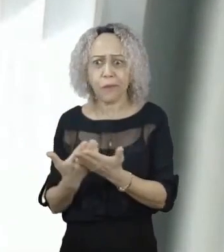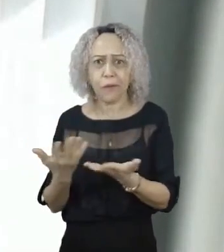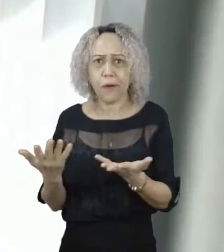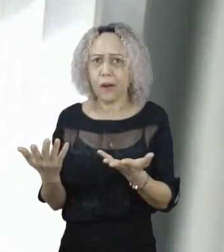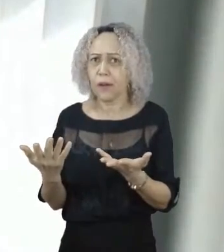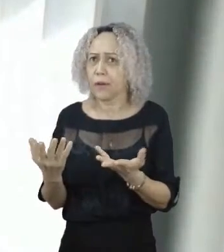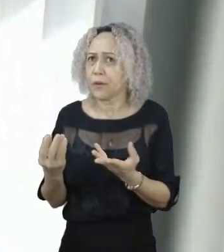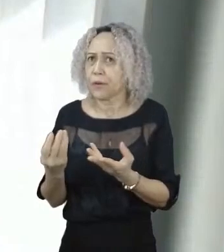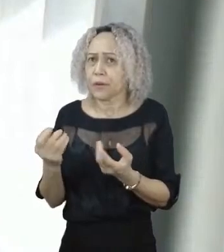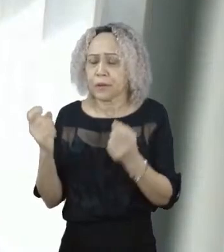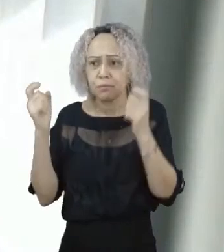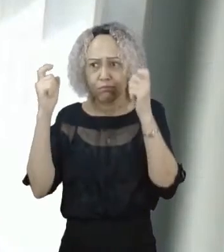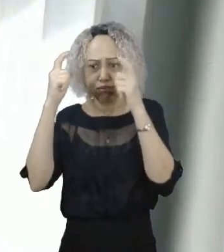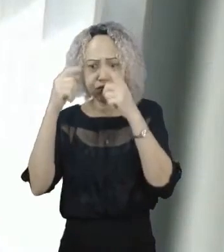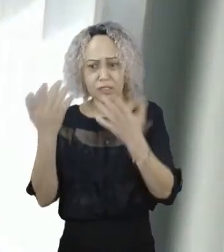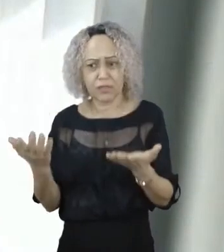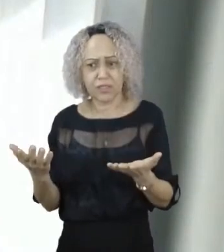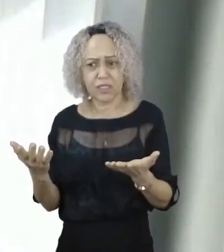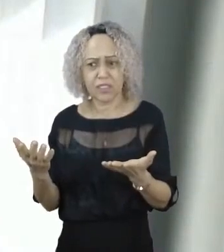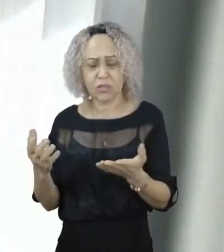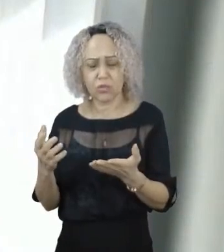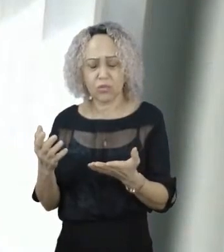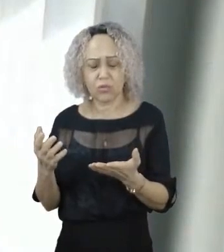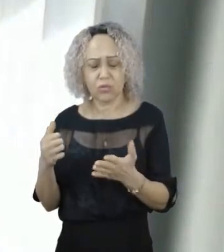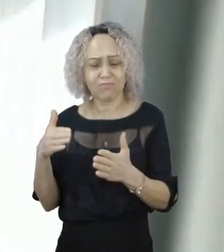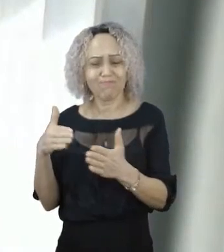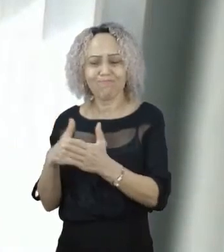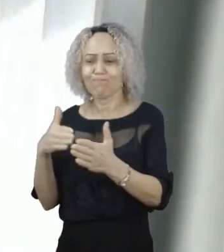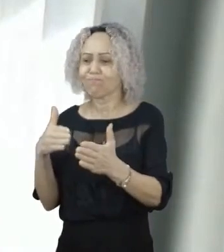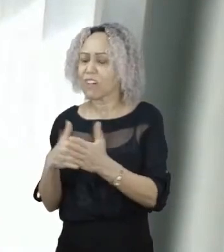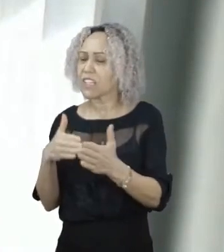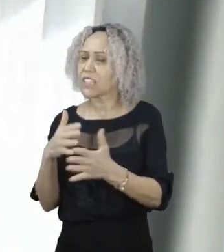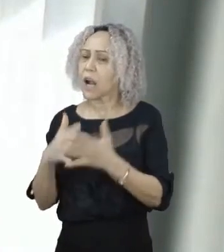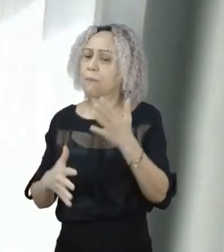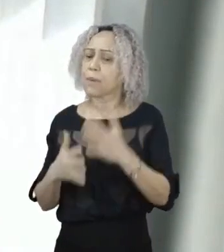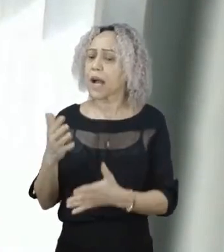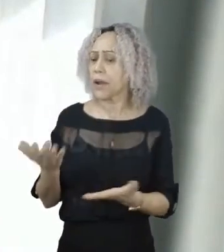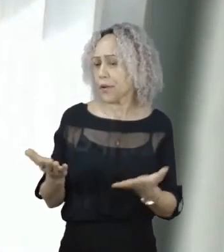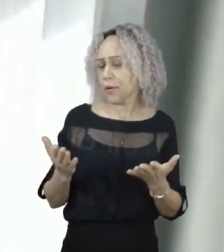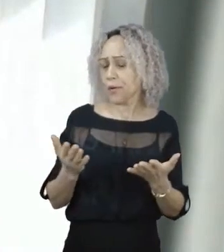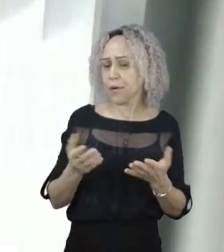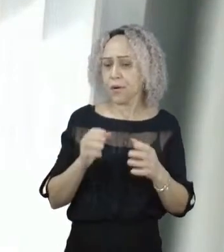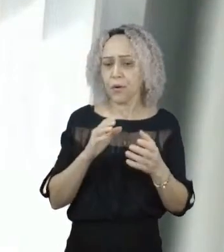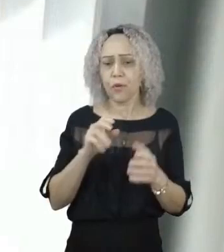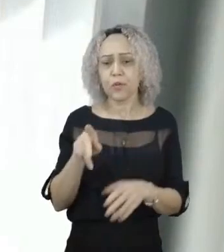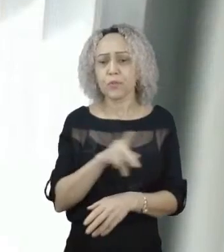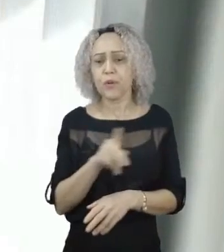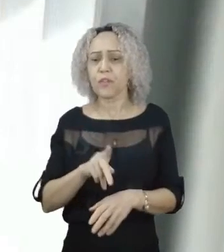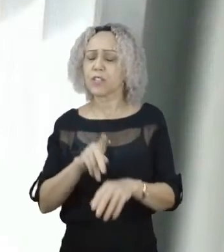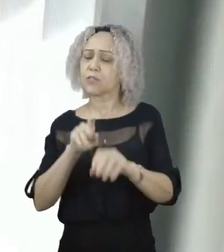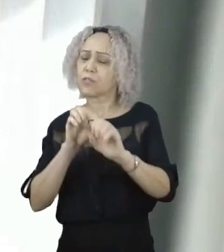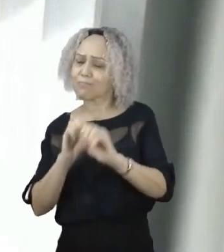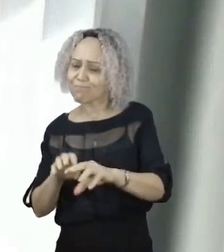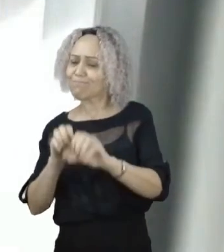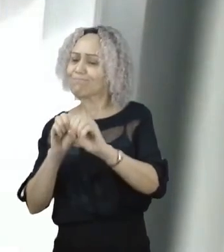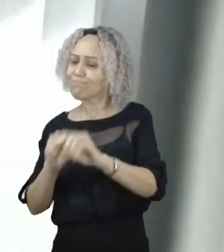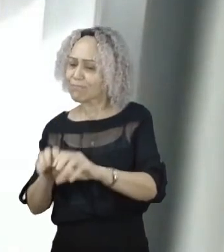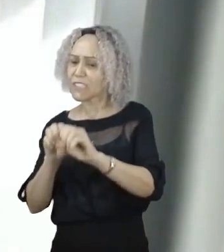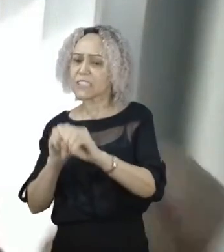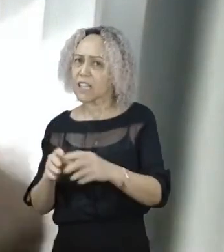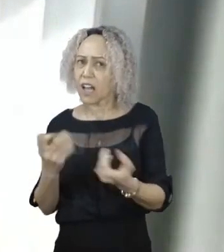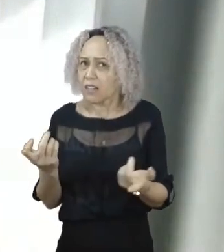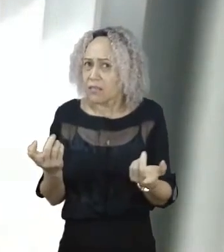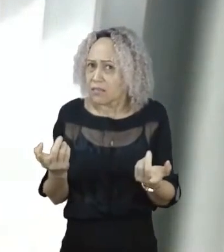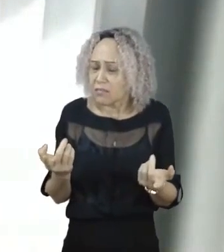mesmo, além da falta de equipamentos para os estudantes e para os professores terem acesso àquela